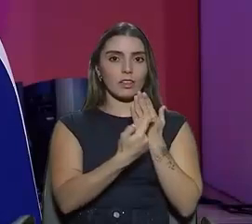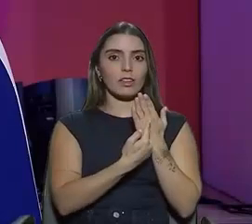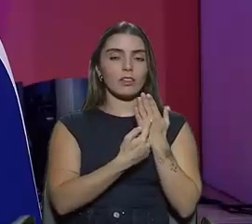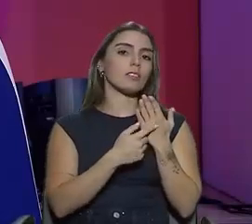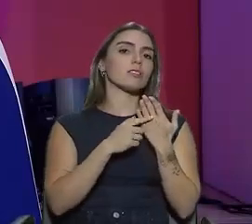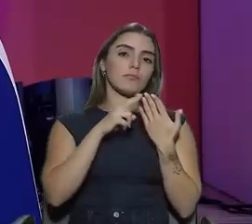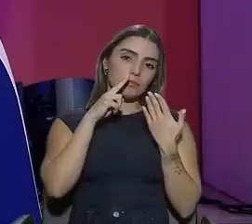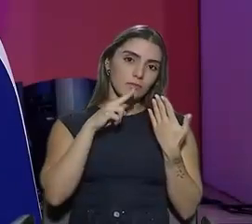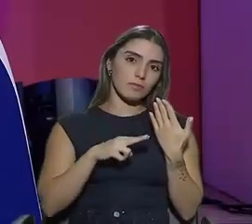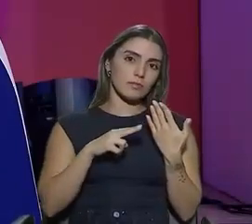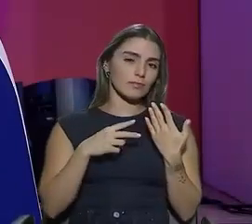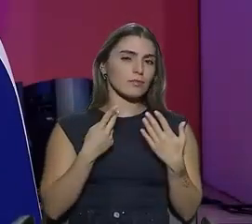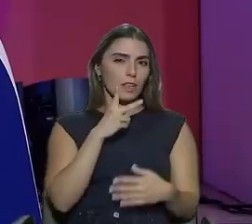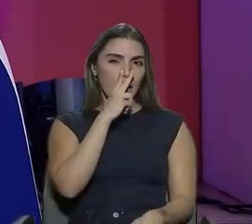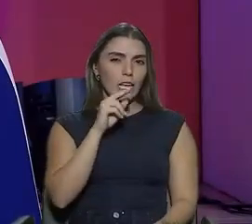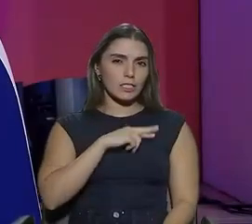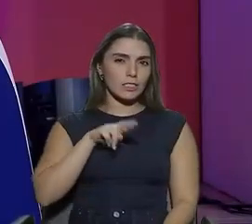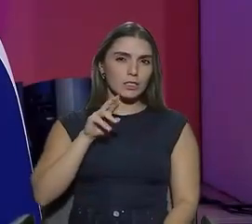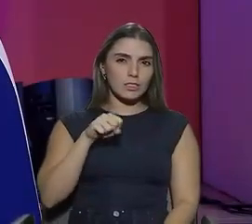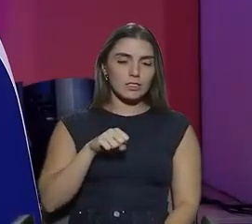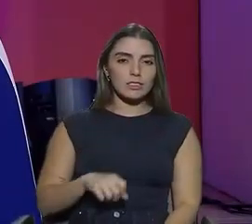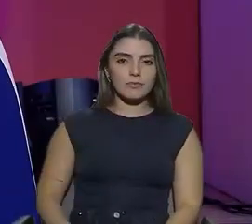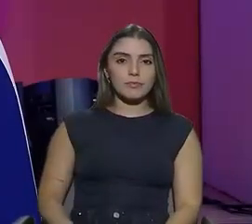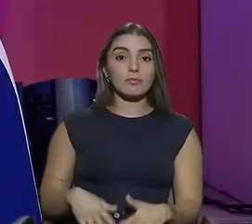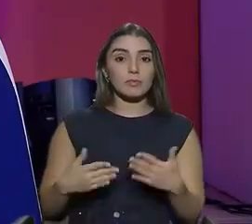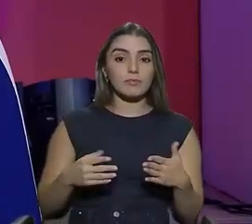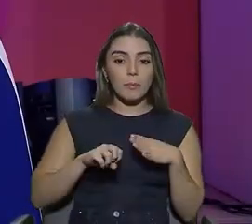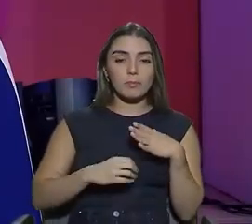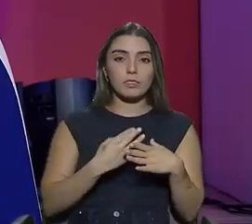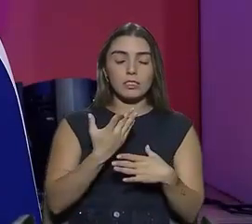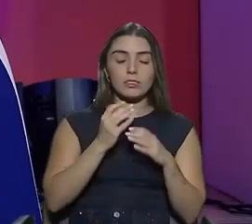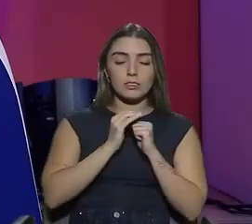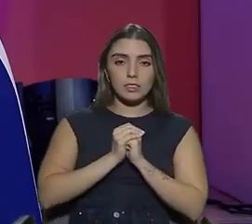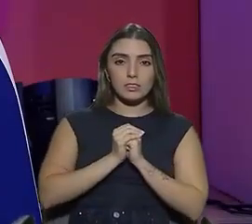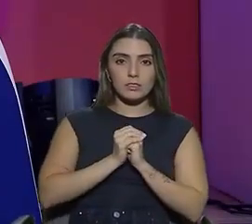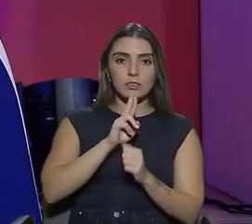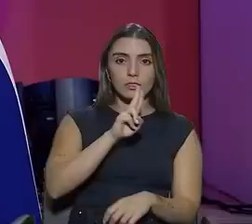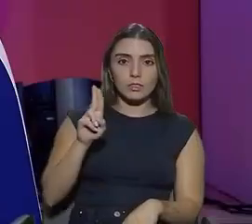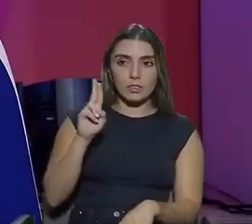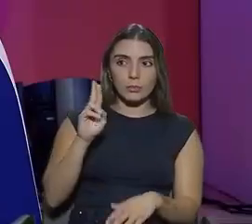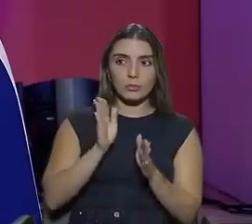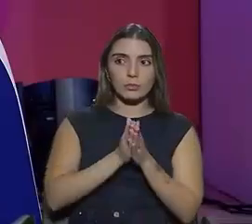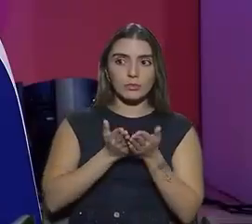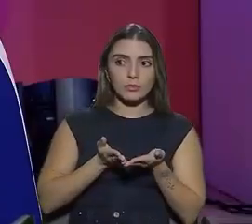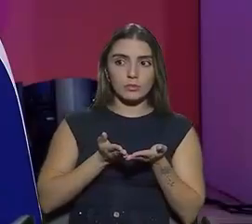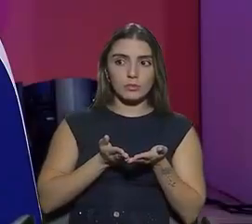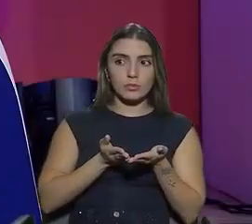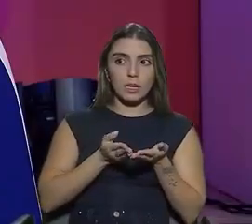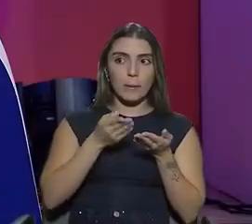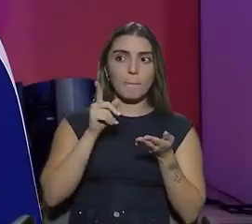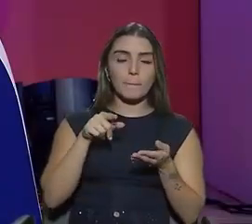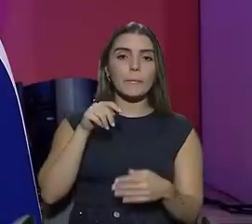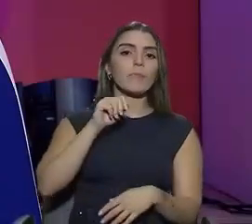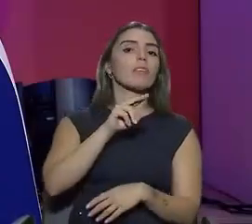né? Mas, assim, planta de oração, na verdade, é um nome popular da maranta, né? Que é essa planta que